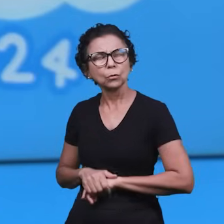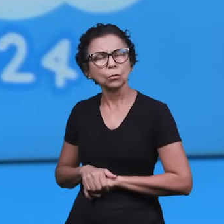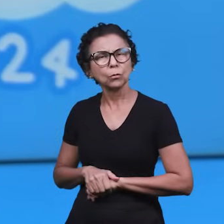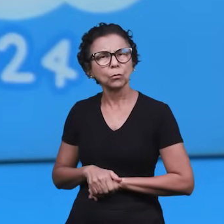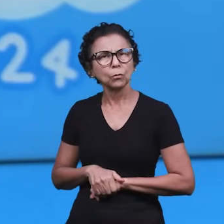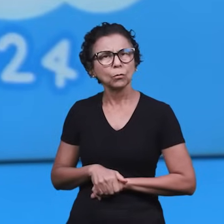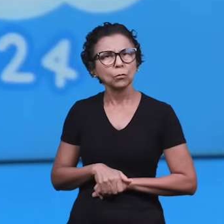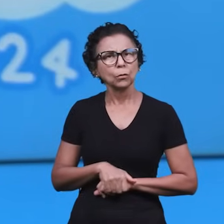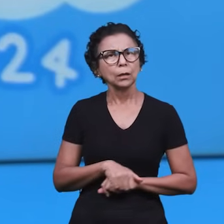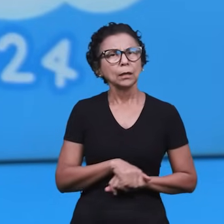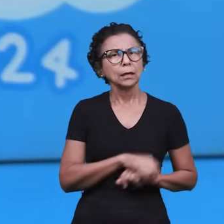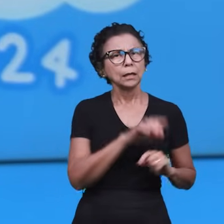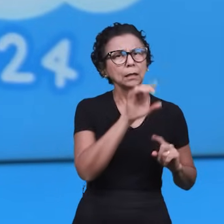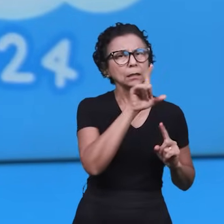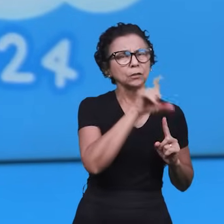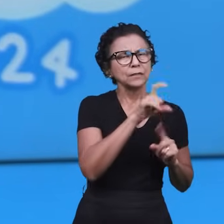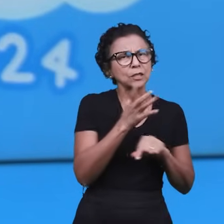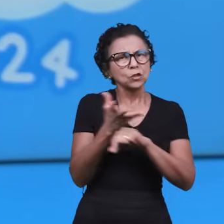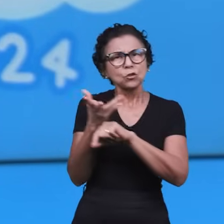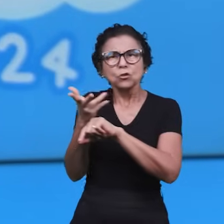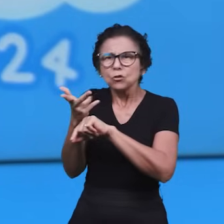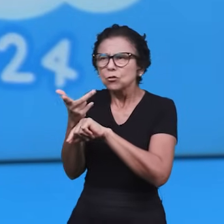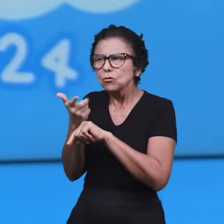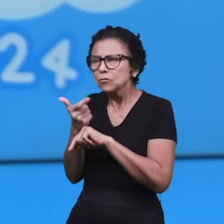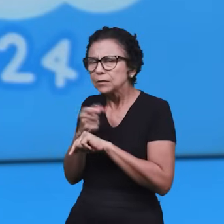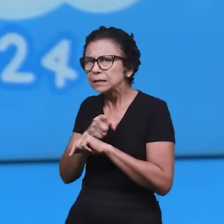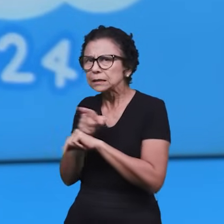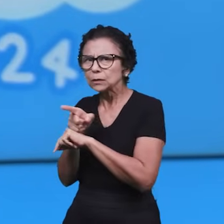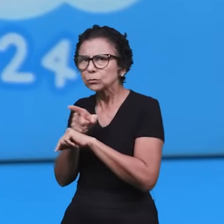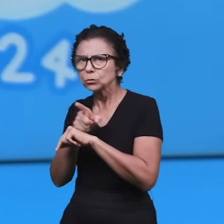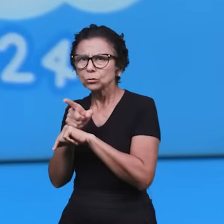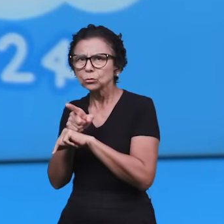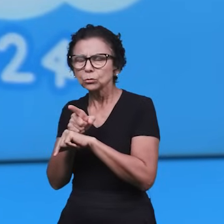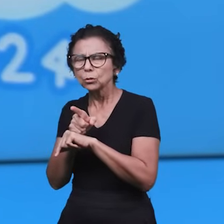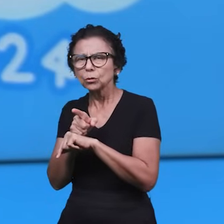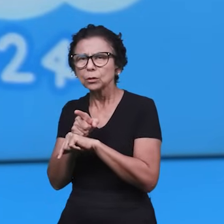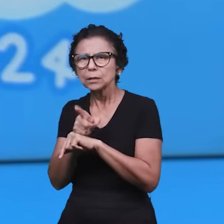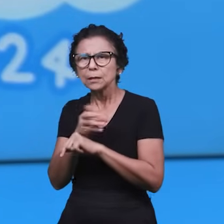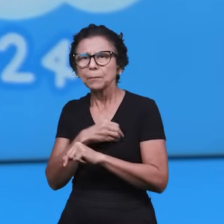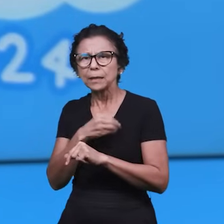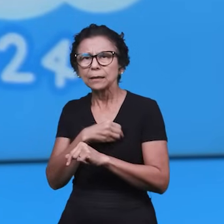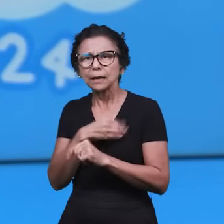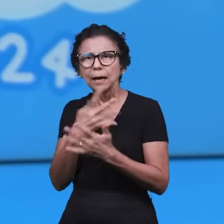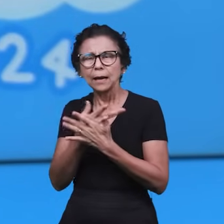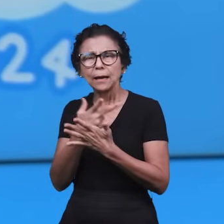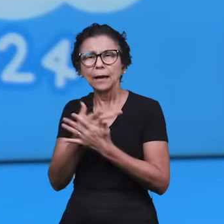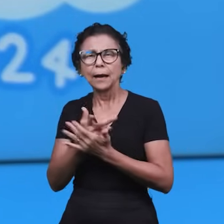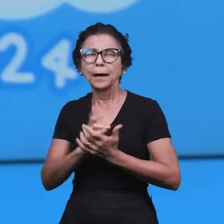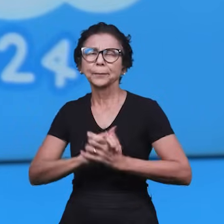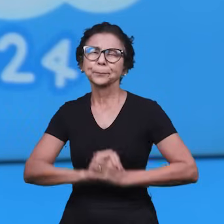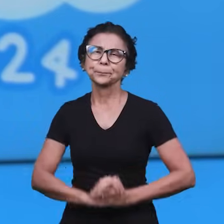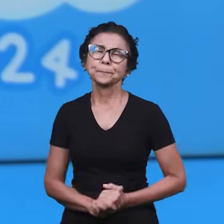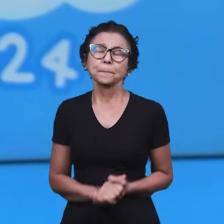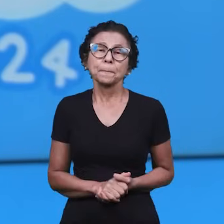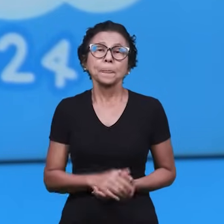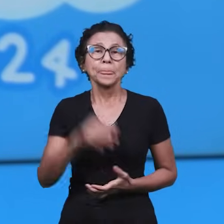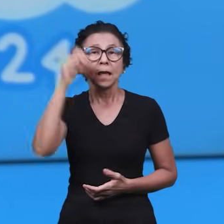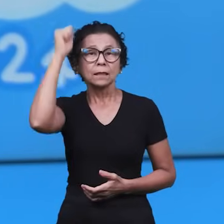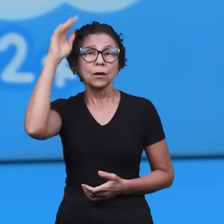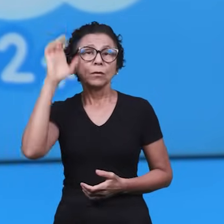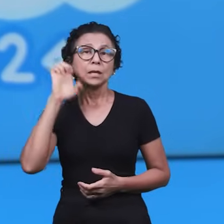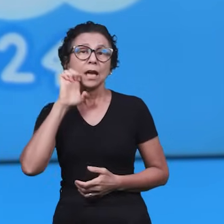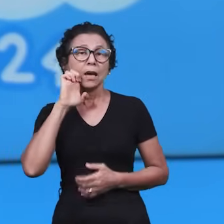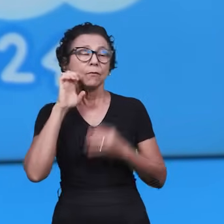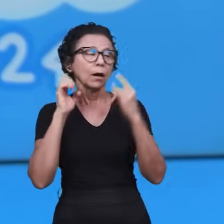crer e confiar na palavra de Deus, que é a verdade, nós já falamos isso, para acreditar nas mentiras do inimigo, que